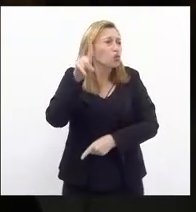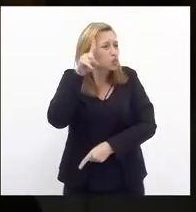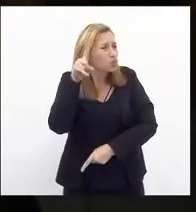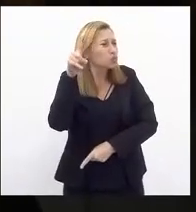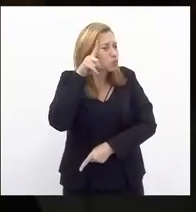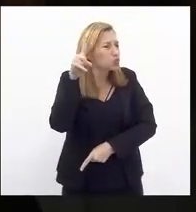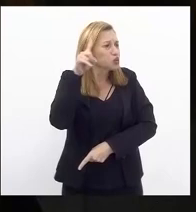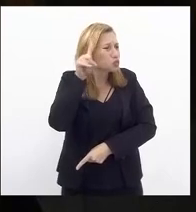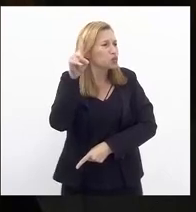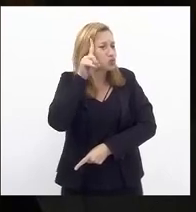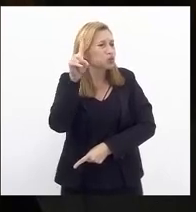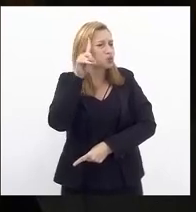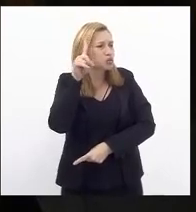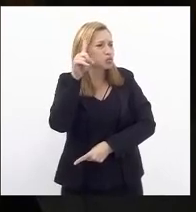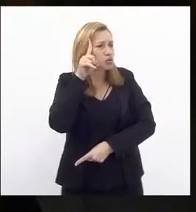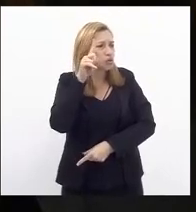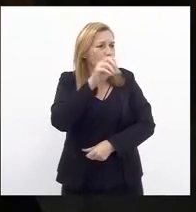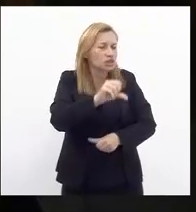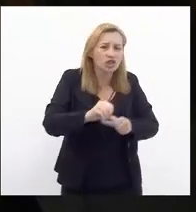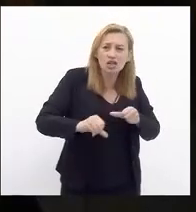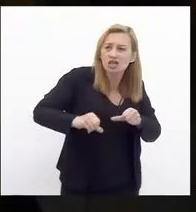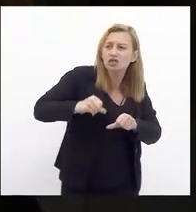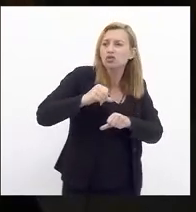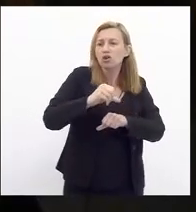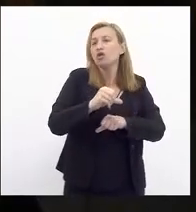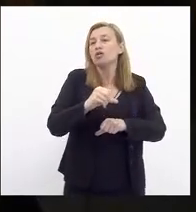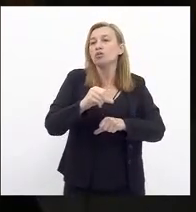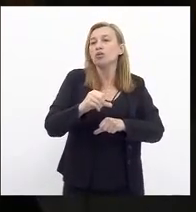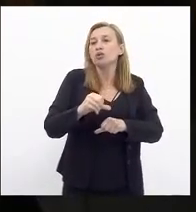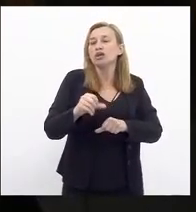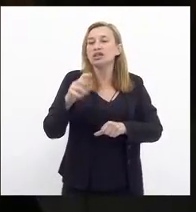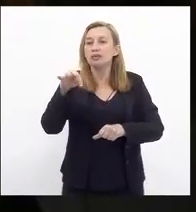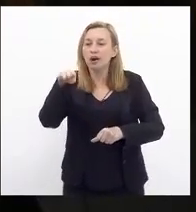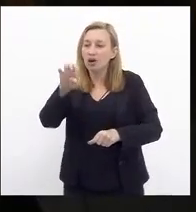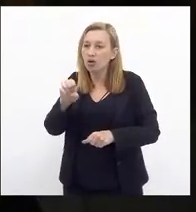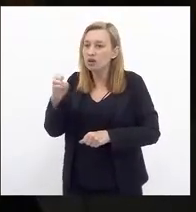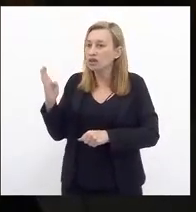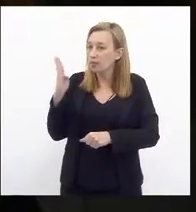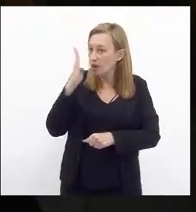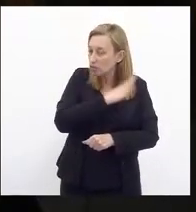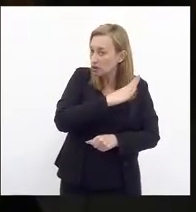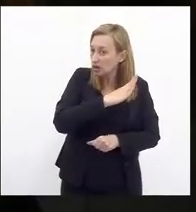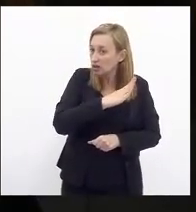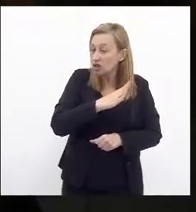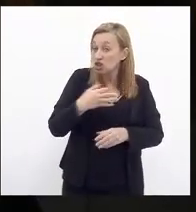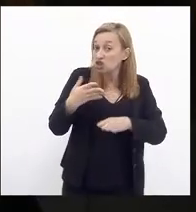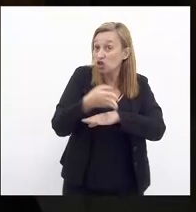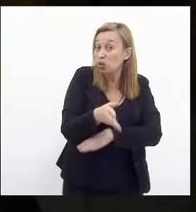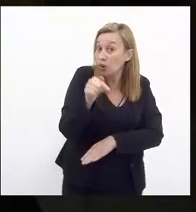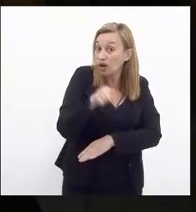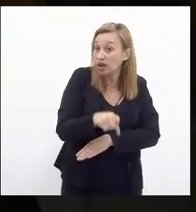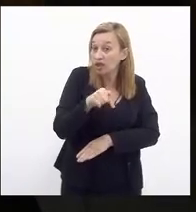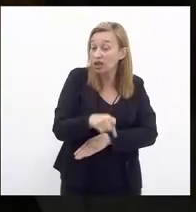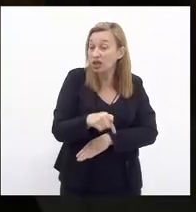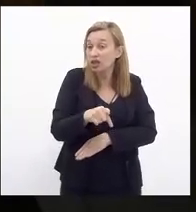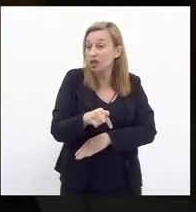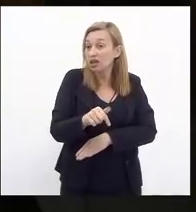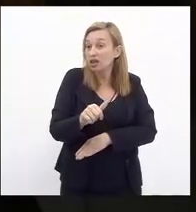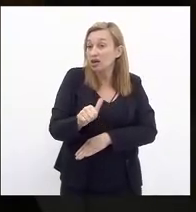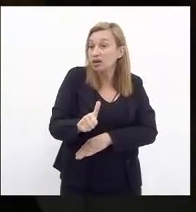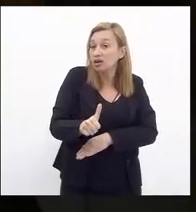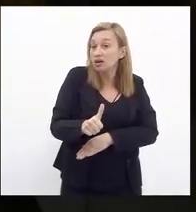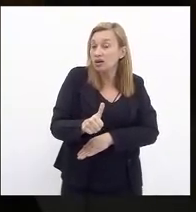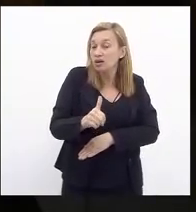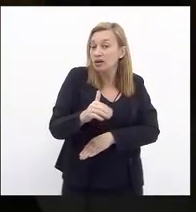sucessivas transformou Esse pacote da maldade que aqui chegou em algo